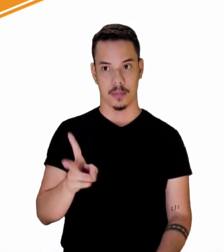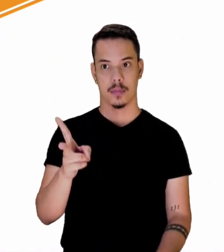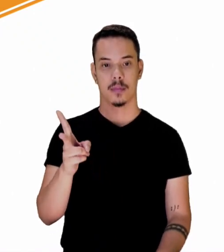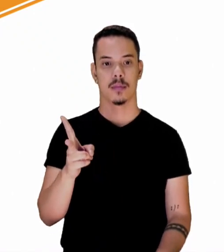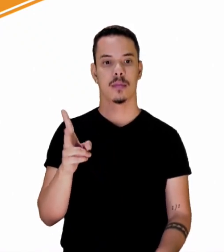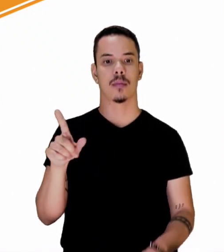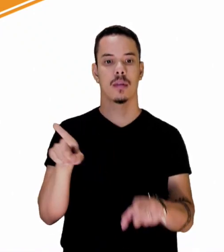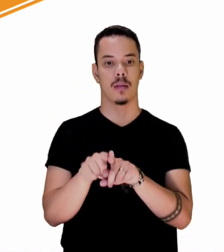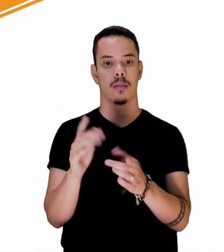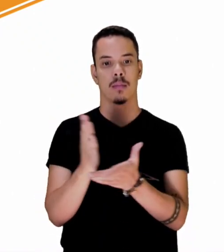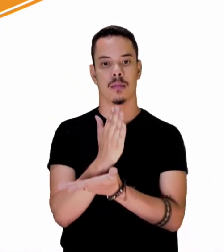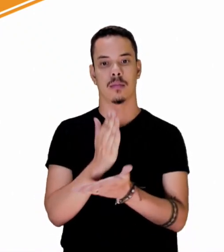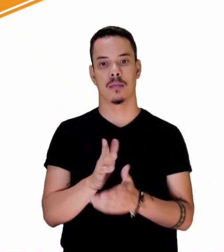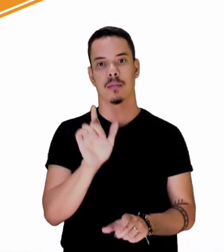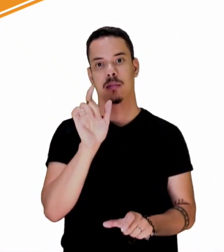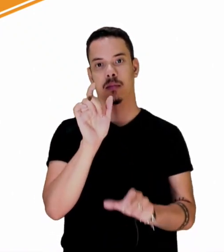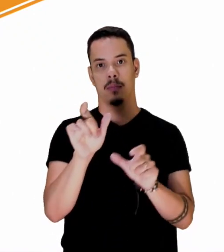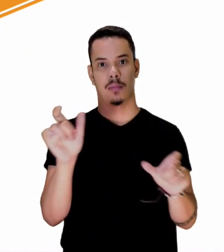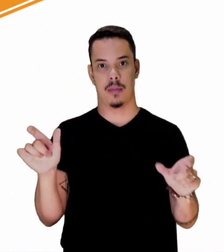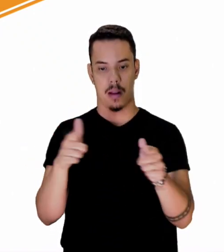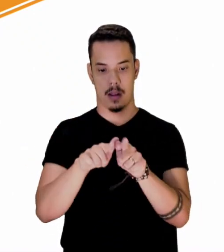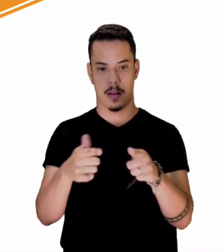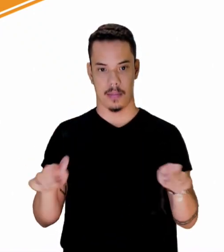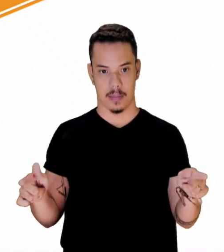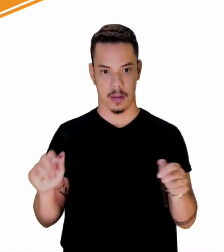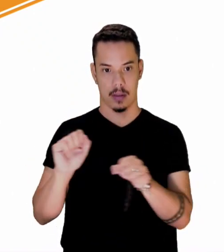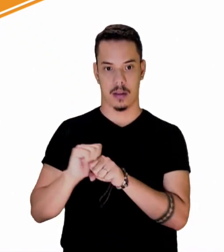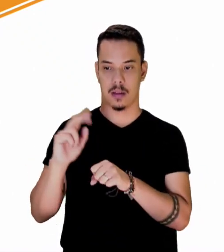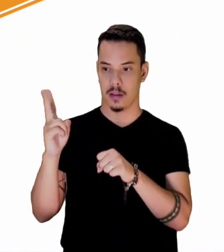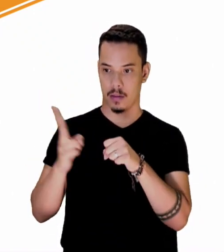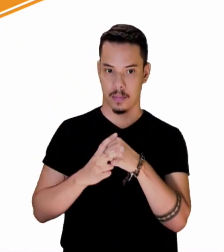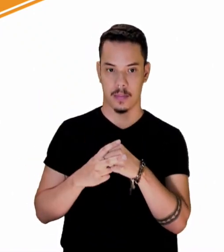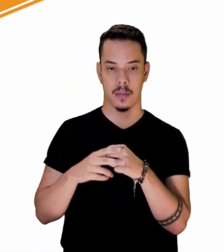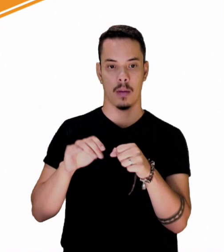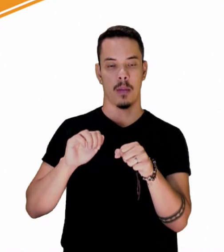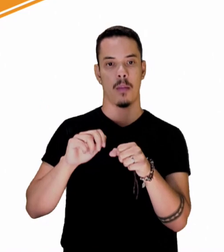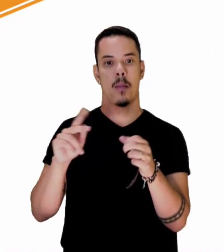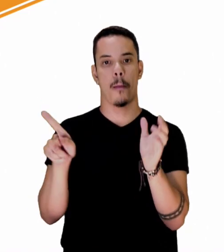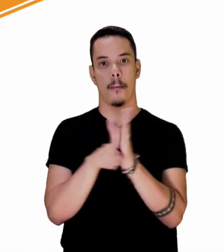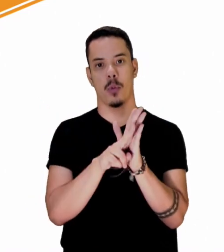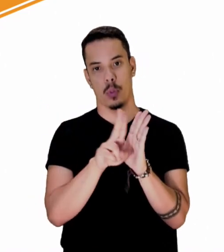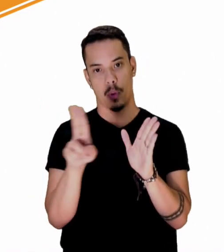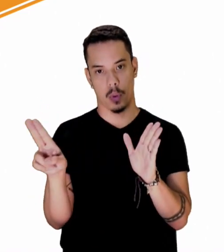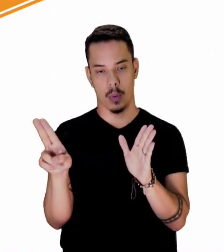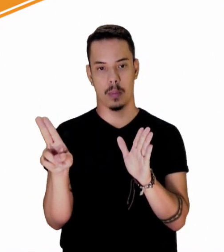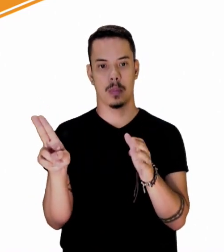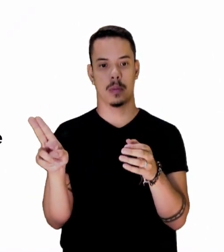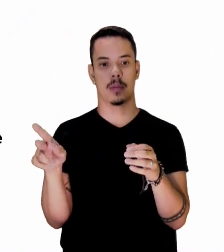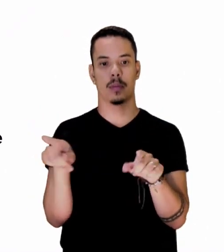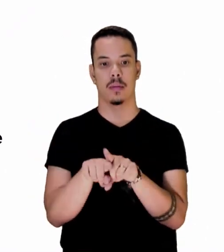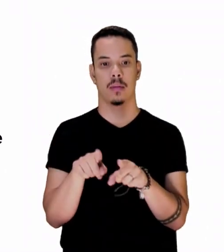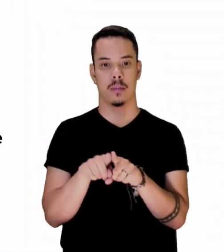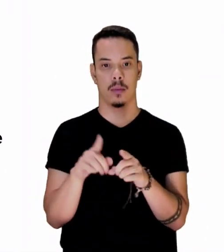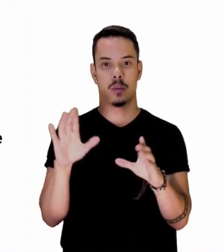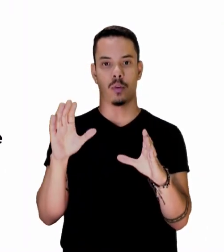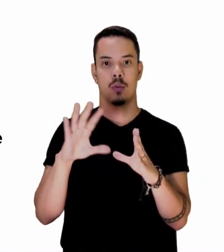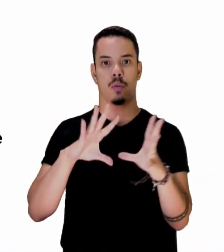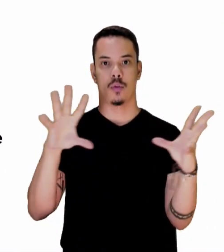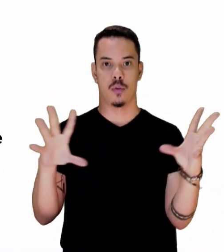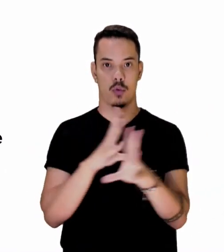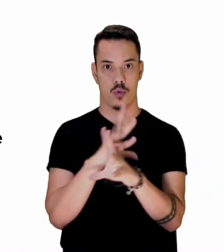do emprego de algumas classes gramaticais, o advérbio, o pronome, a conjunção e